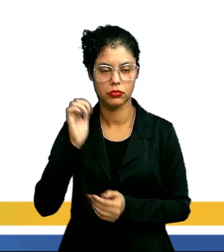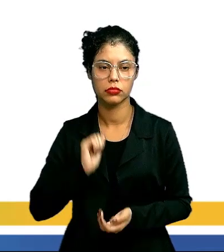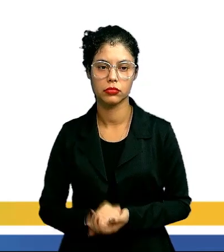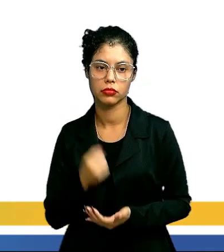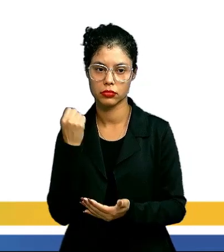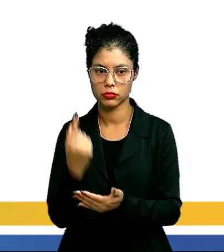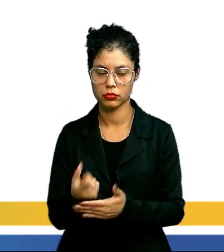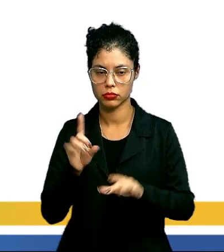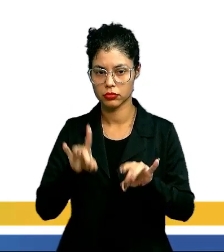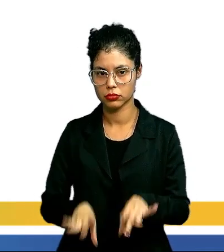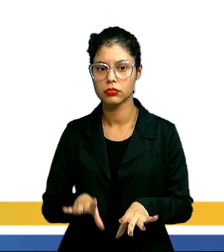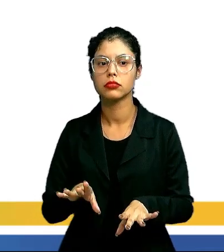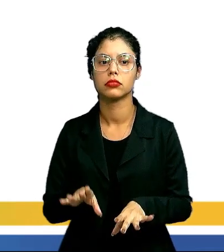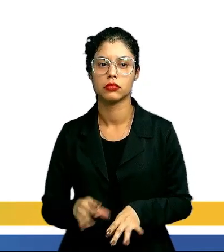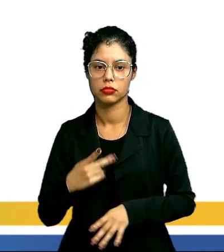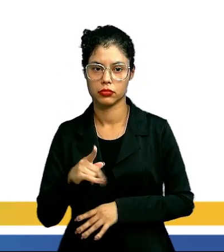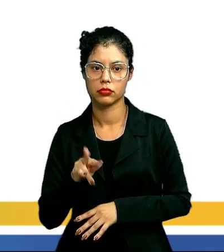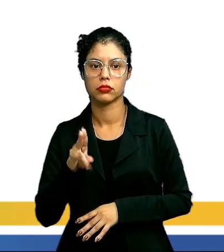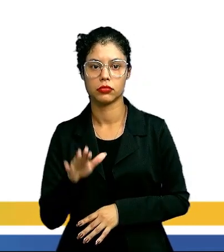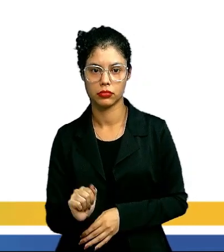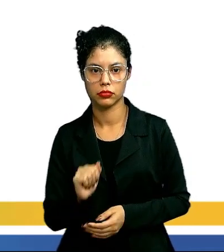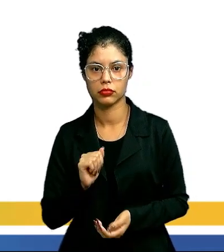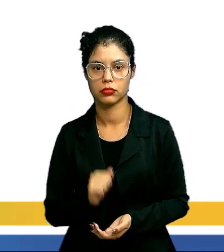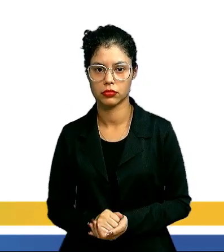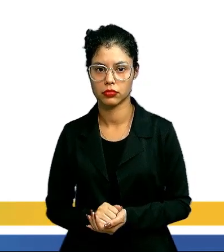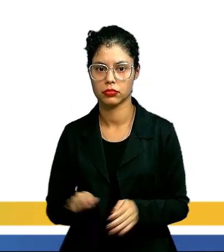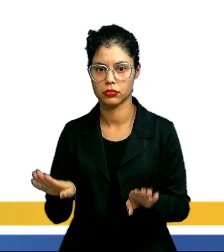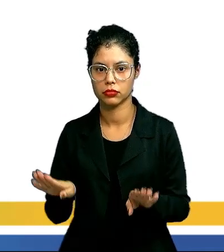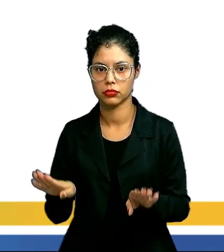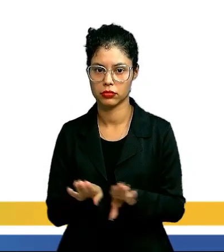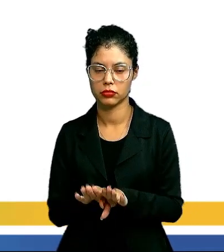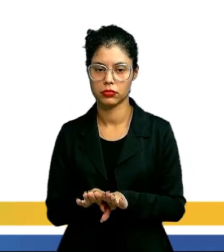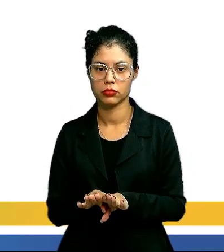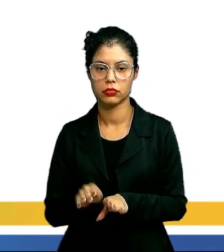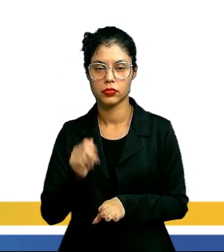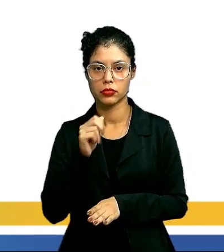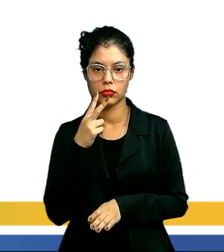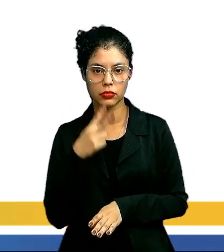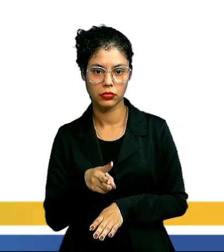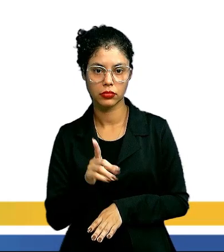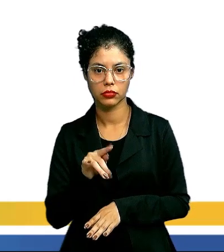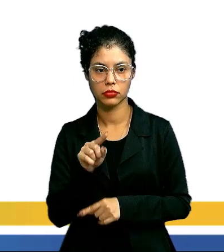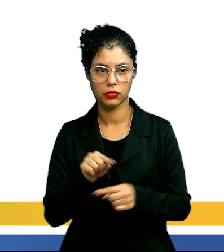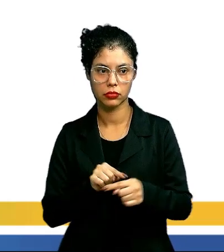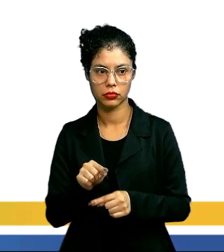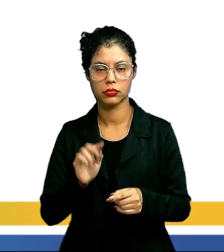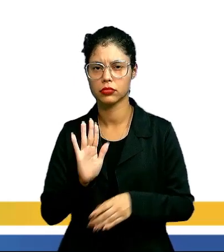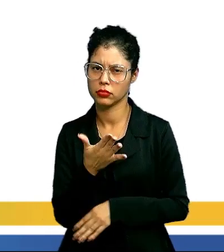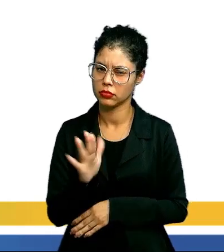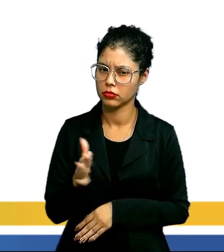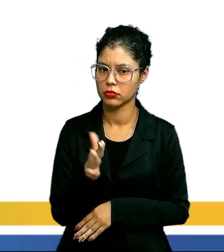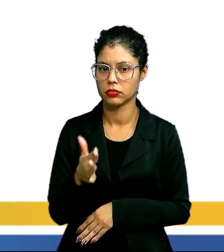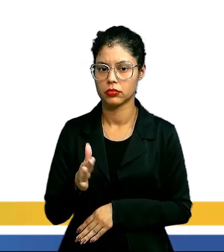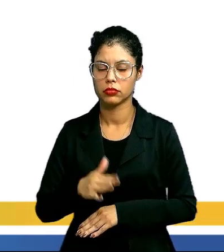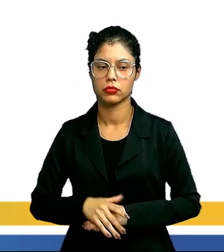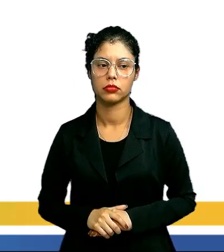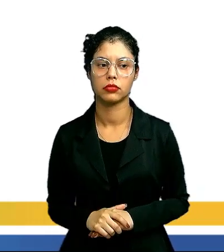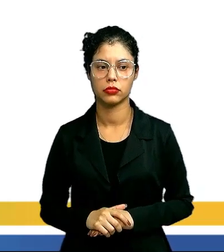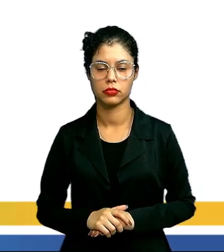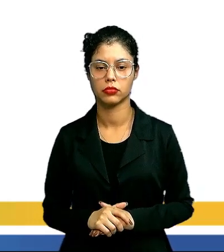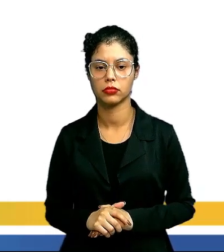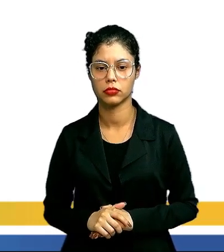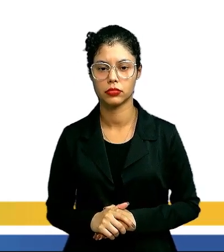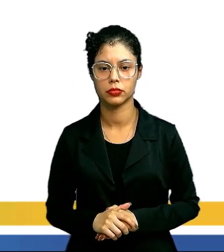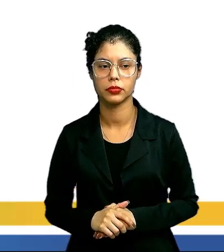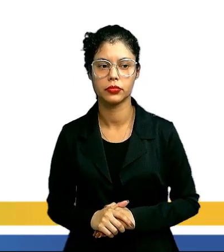que essa pessoa deverá pagar na última parcela para liquidar a sua dívida será de